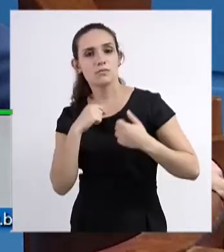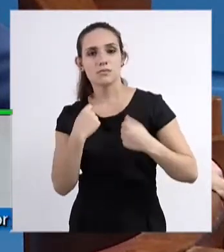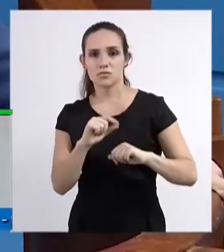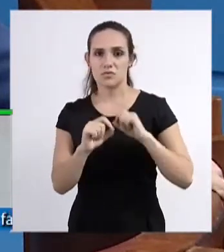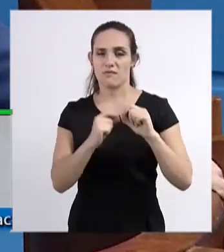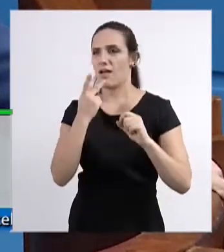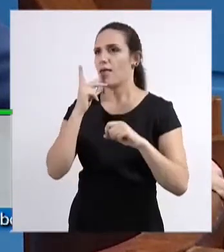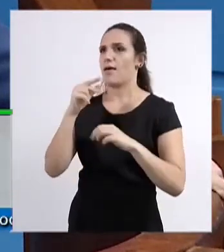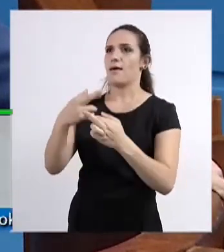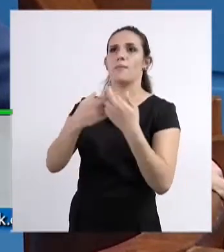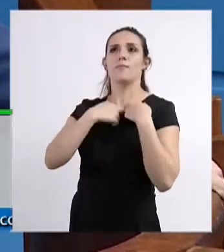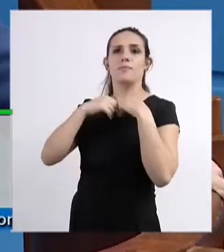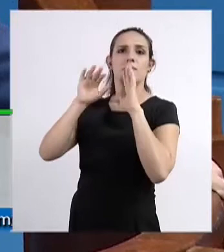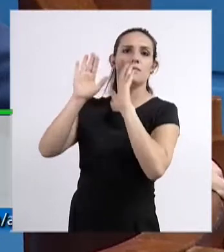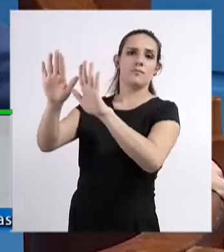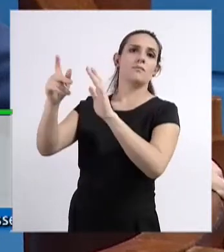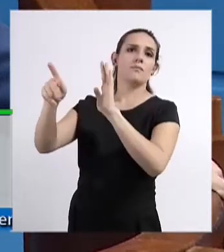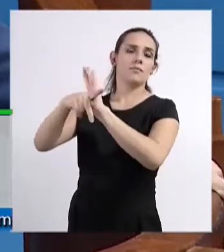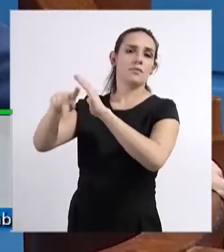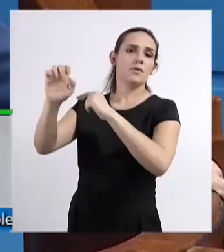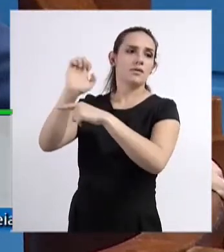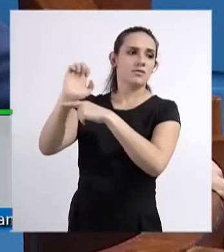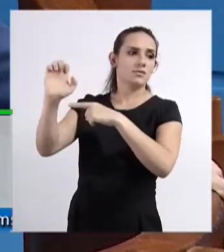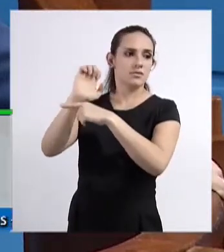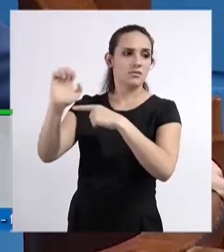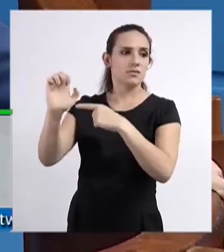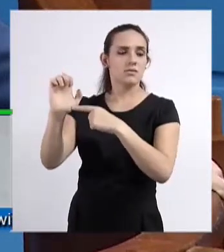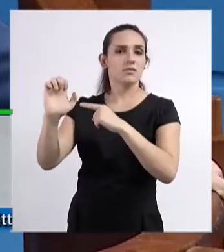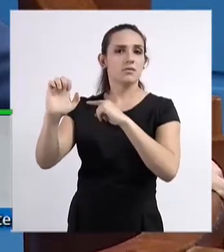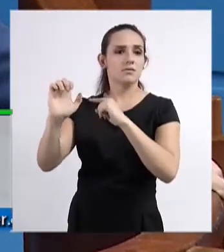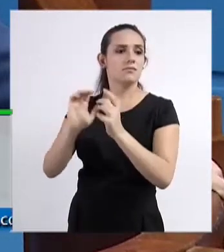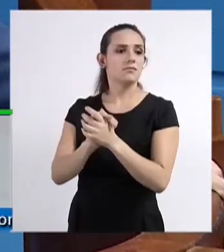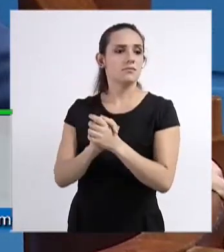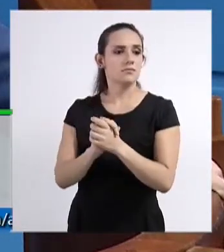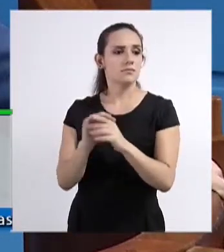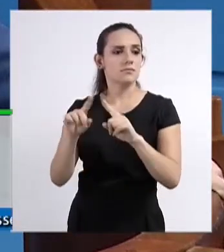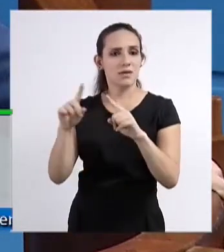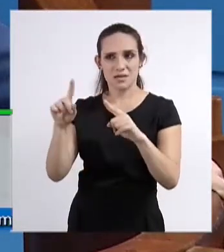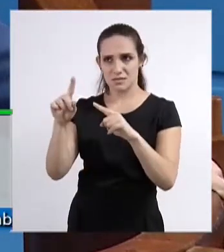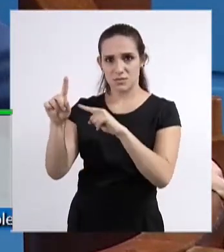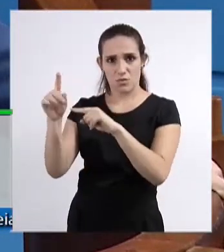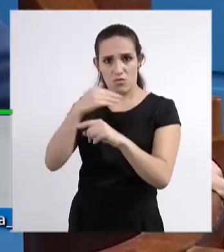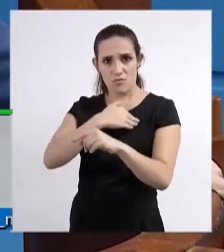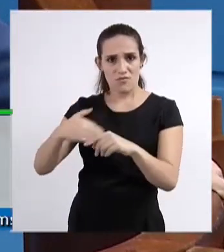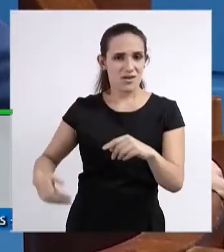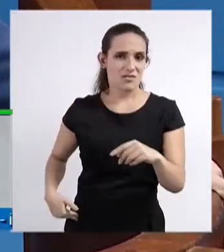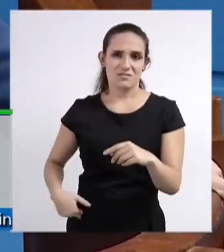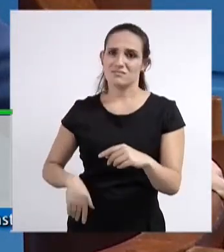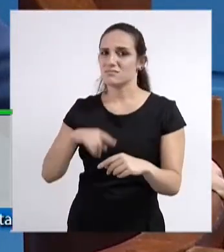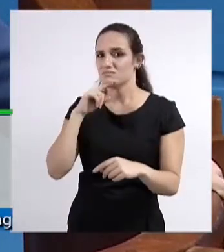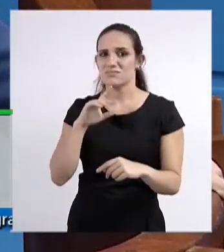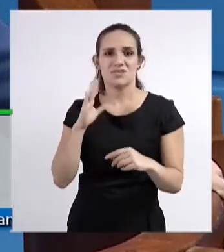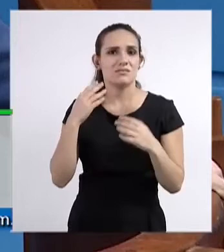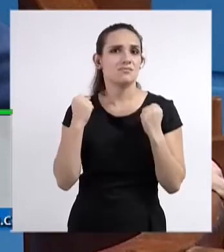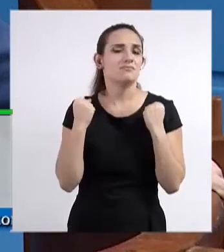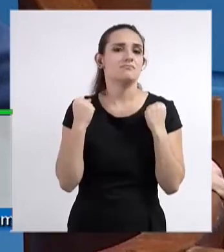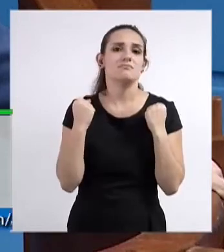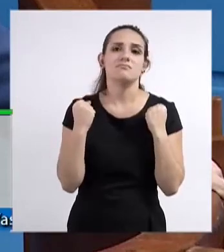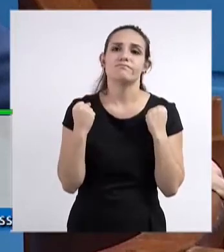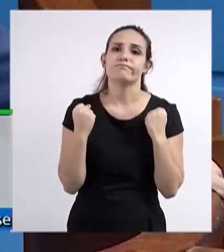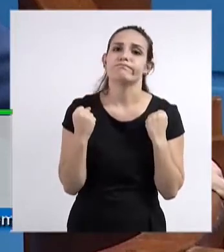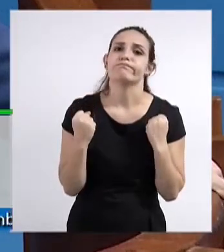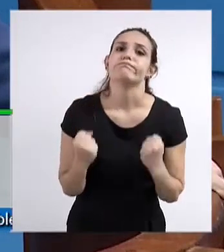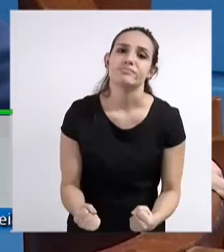Estado, nas áreas de saúde, educação, transporte e segurança. O Estado, senhores, não aguenta mais, ele está